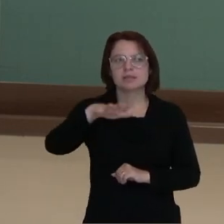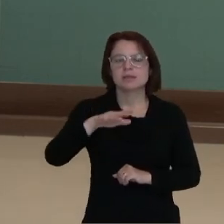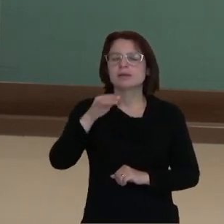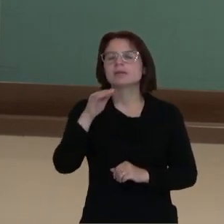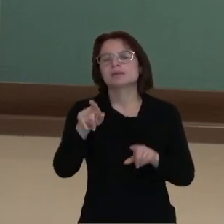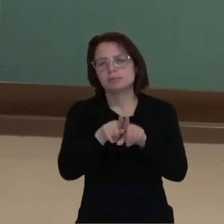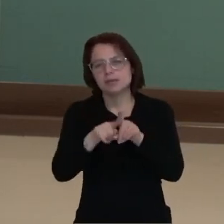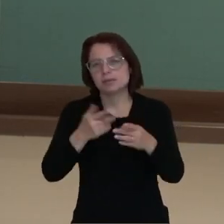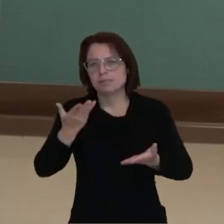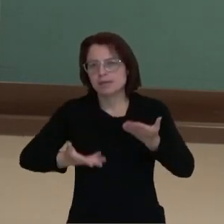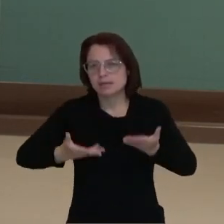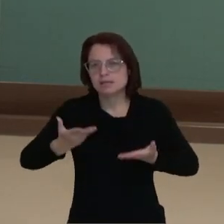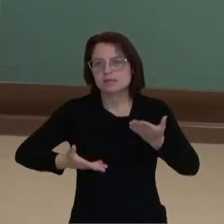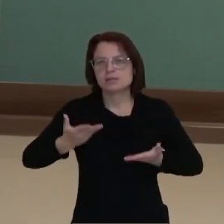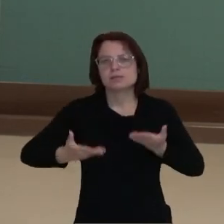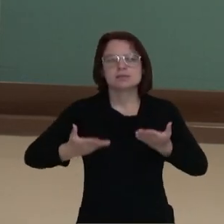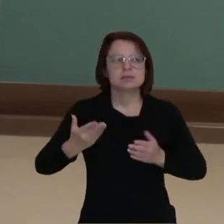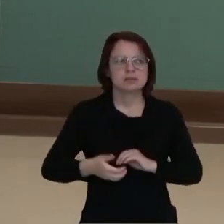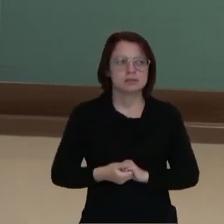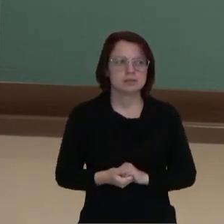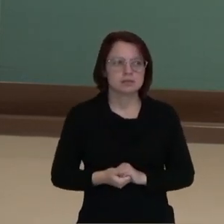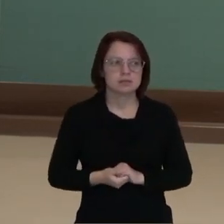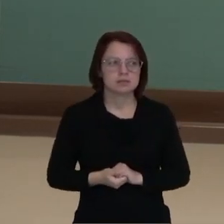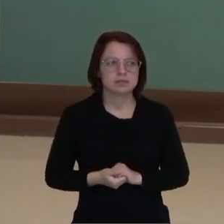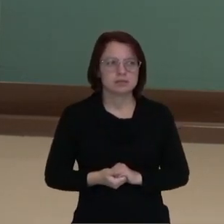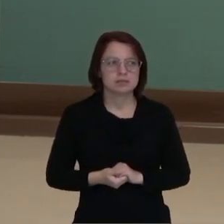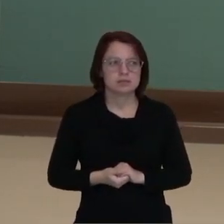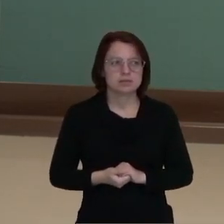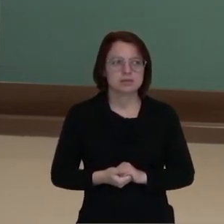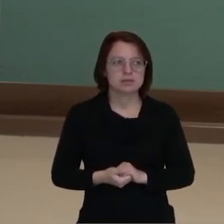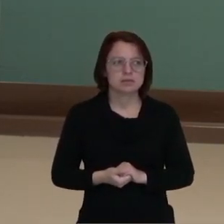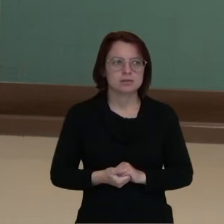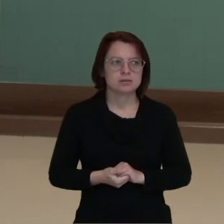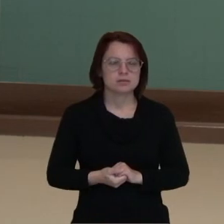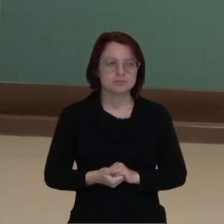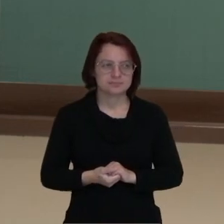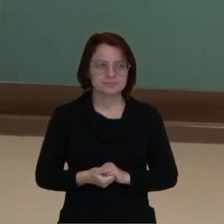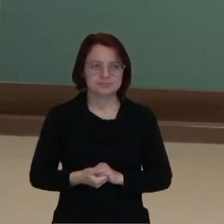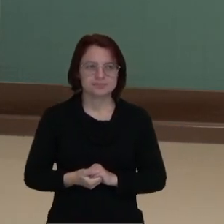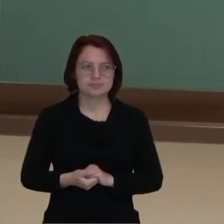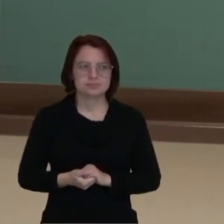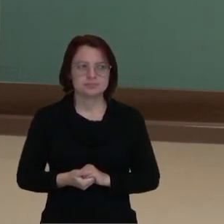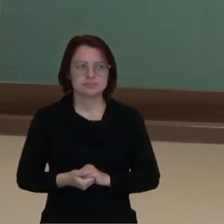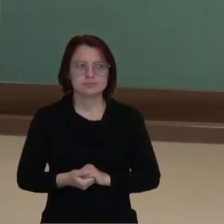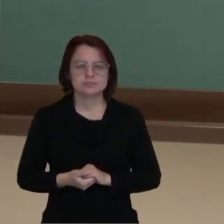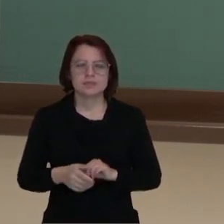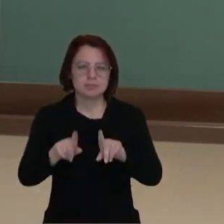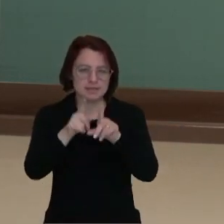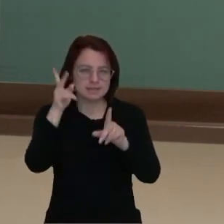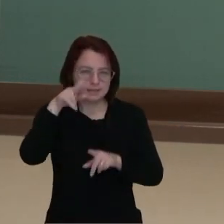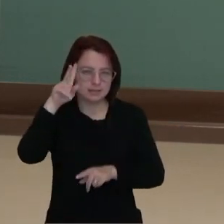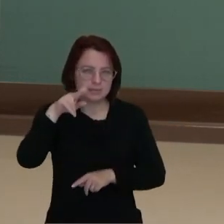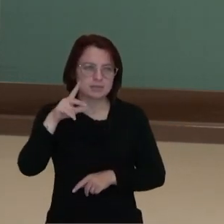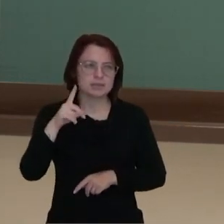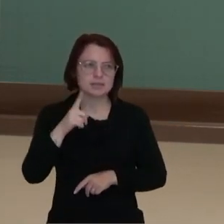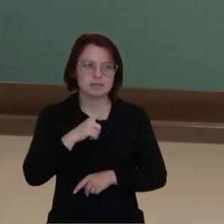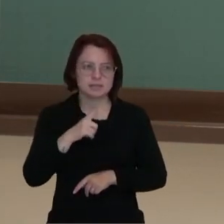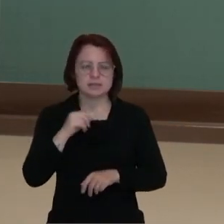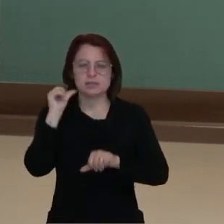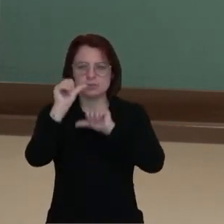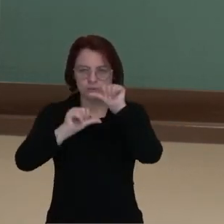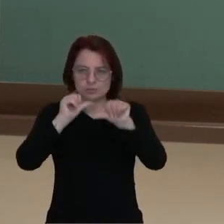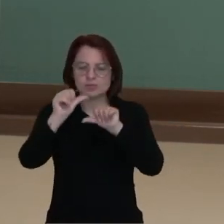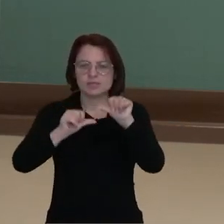peso também, o peso nosso é determinado geneticamente. Mas lembra que eu falei que existem